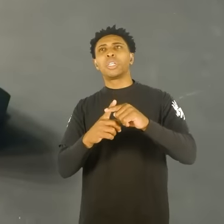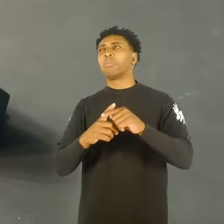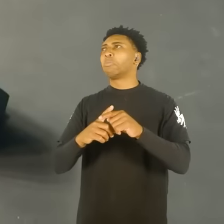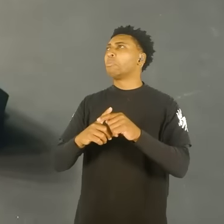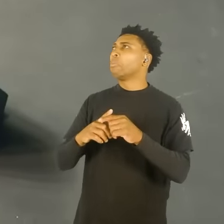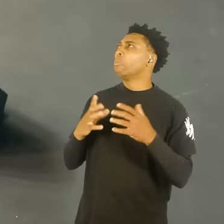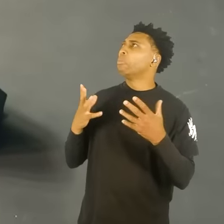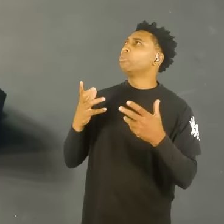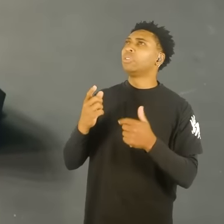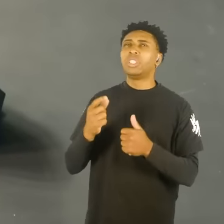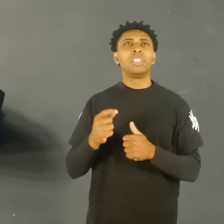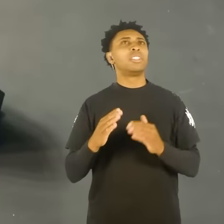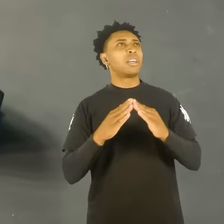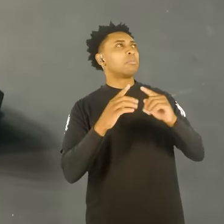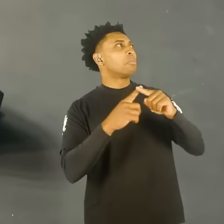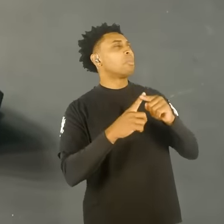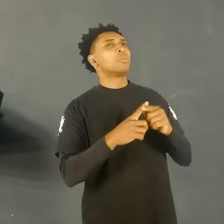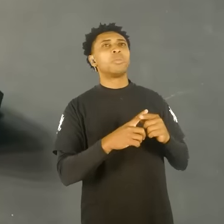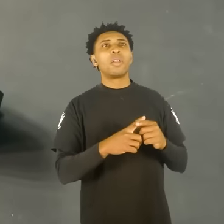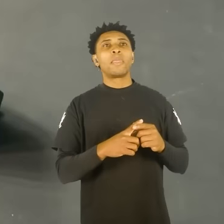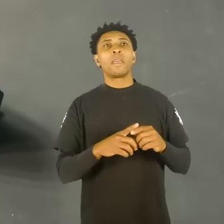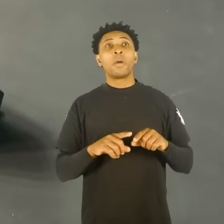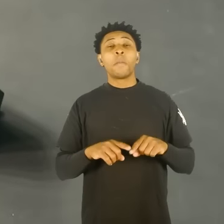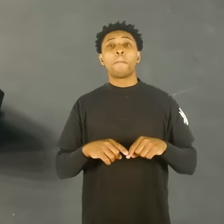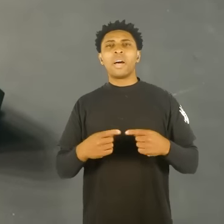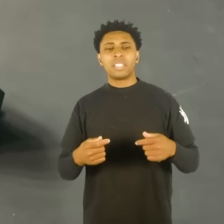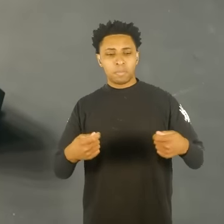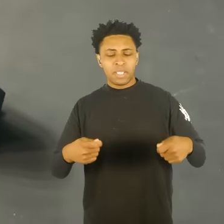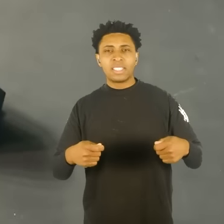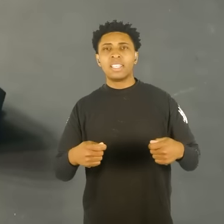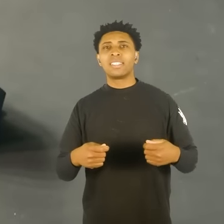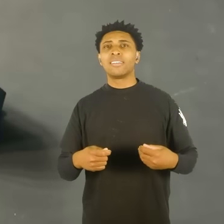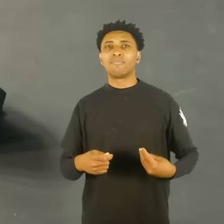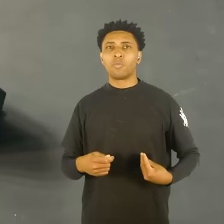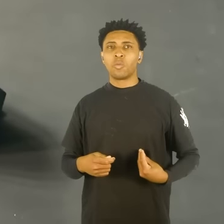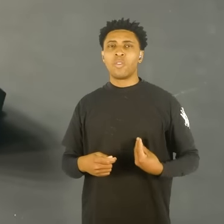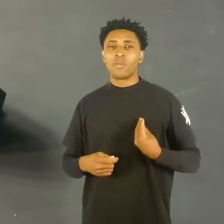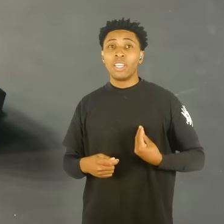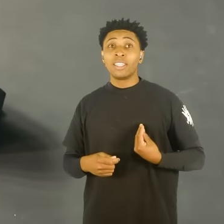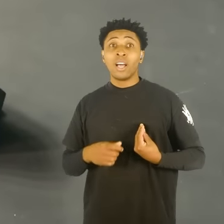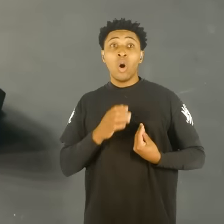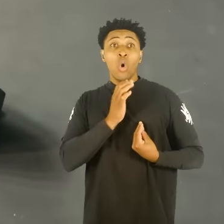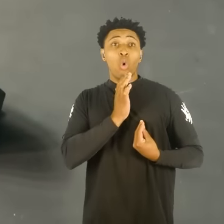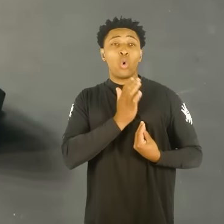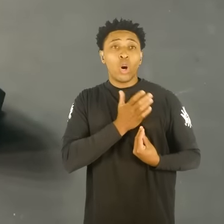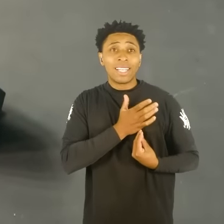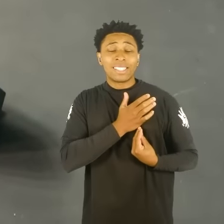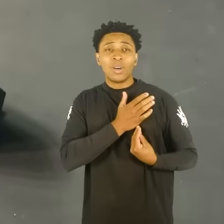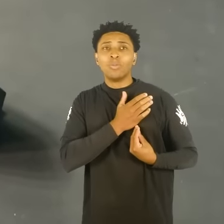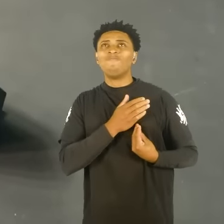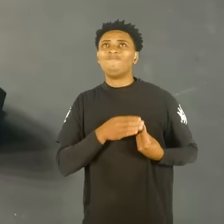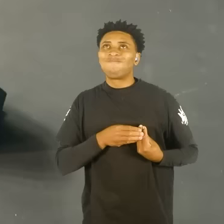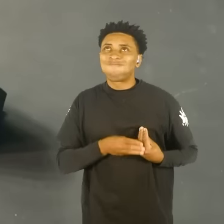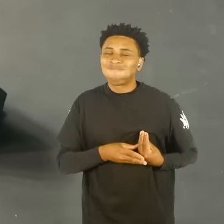verdade é que se você não estiver junto com a sua oferta, Deus vai rejeitar você. Deus está rejeitando Caim.